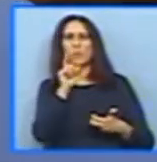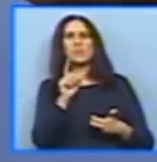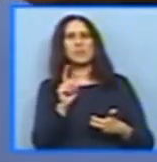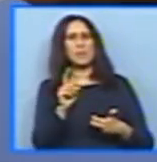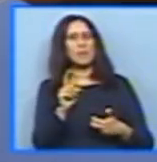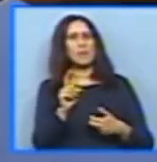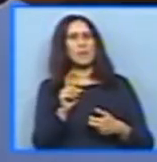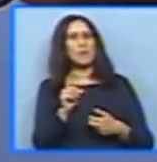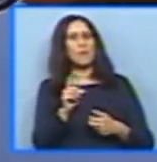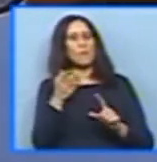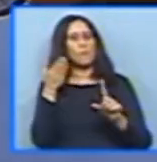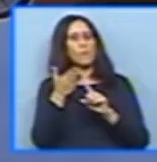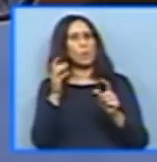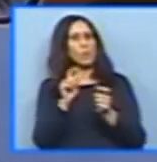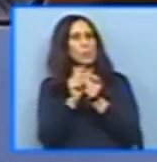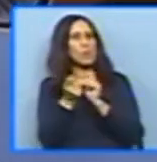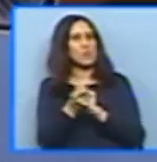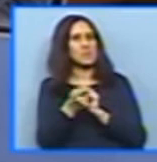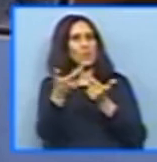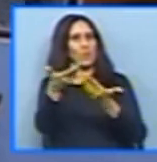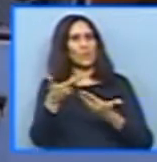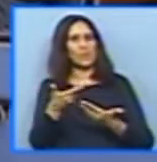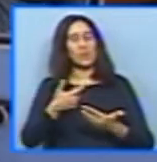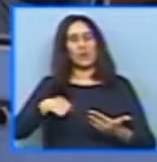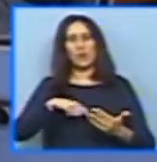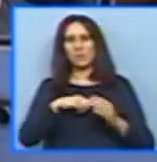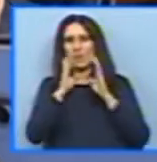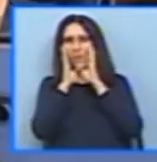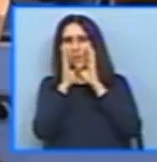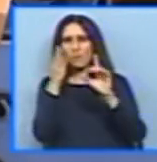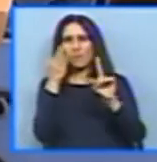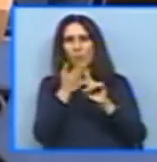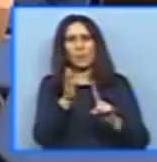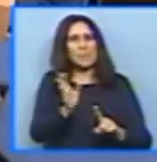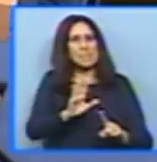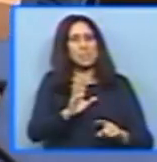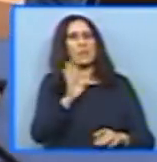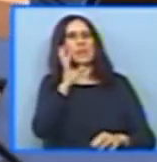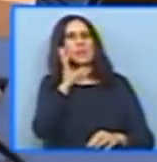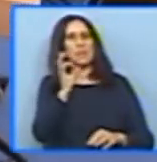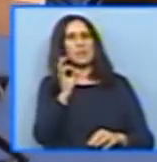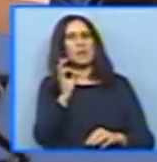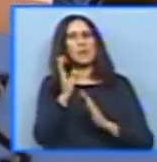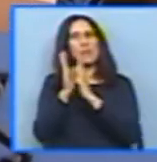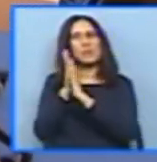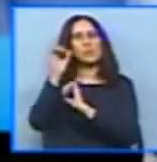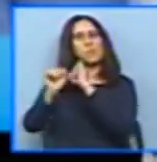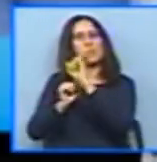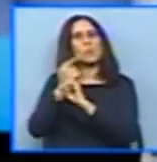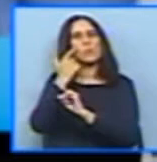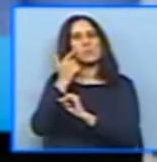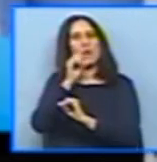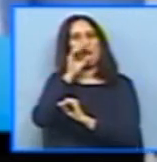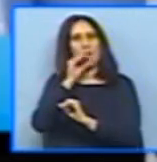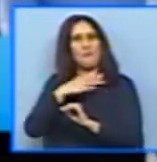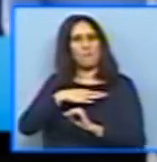uma mudança de foco. Em vez de focarmos a nossa atenção na tentativa de conhecer o que Deus é, e formular